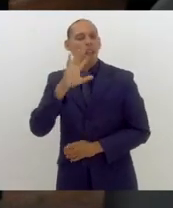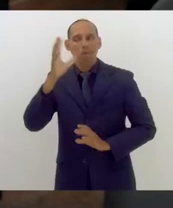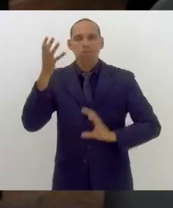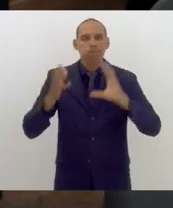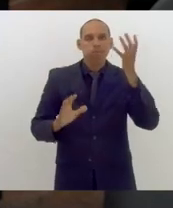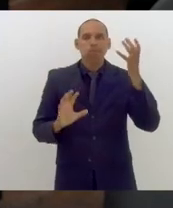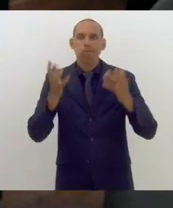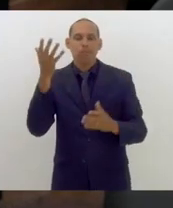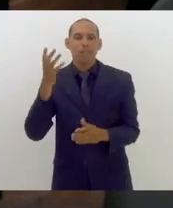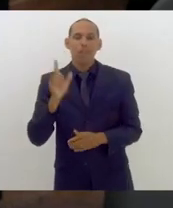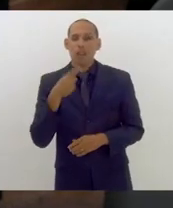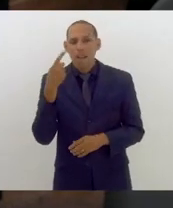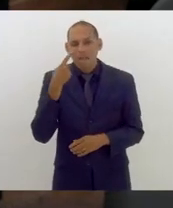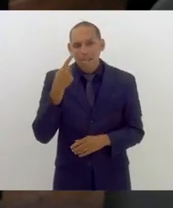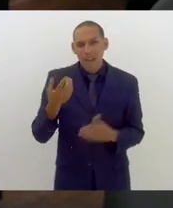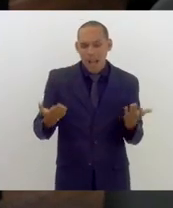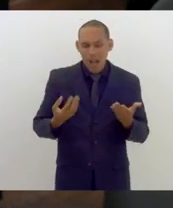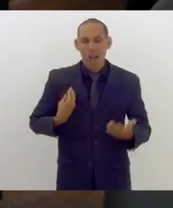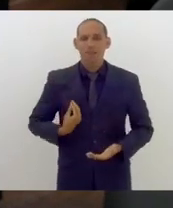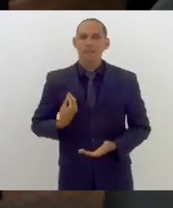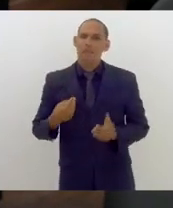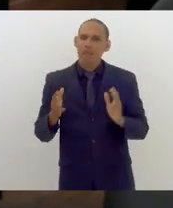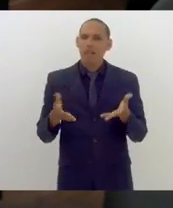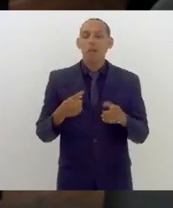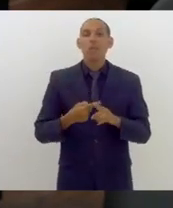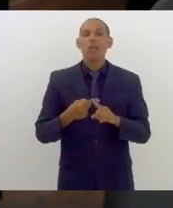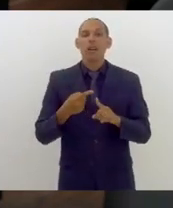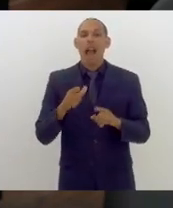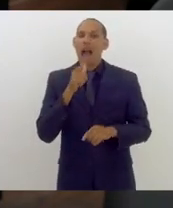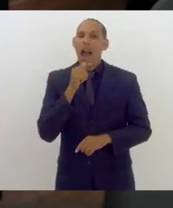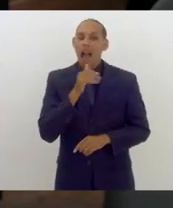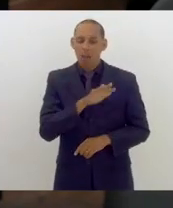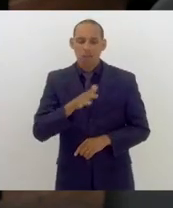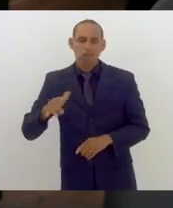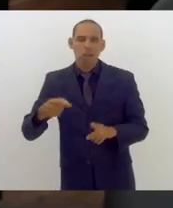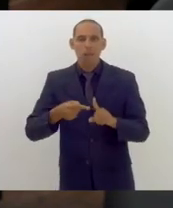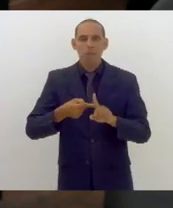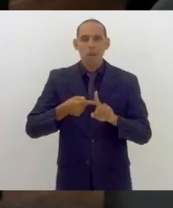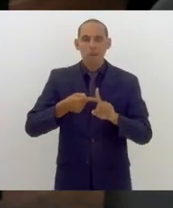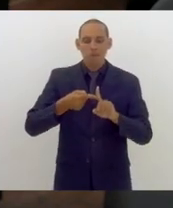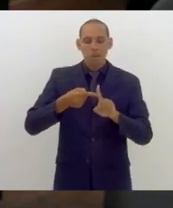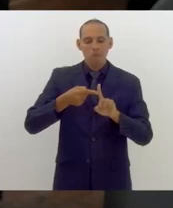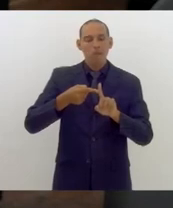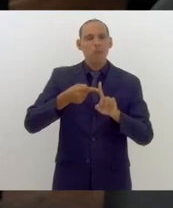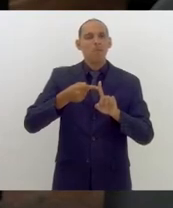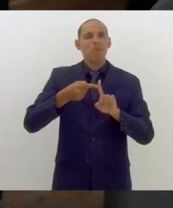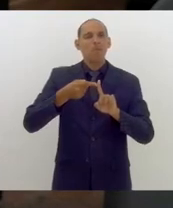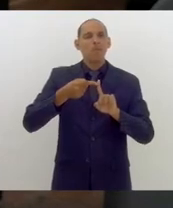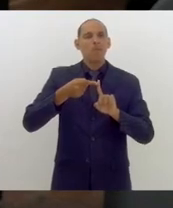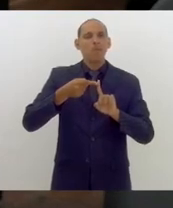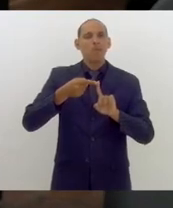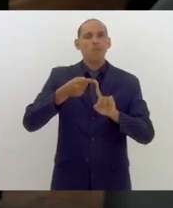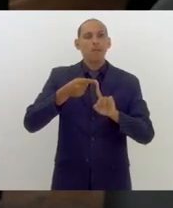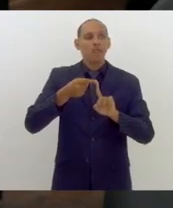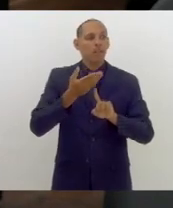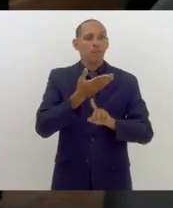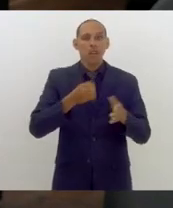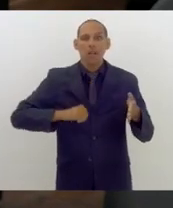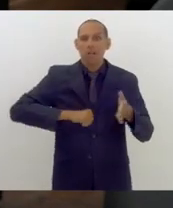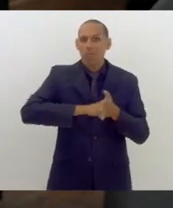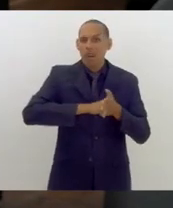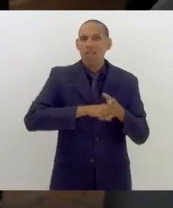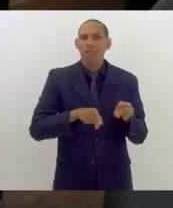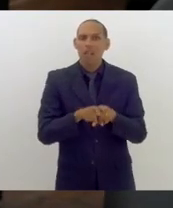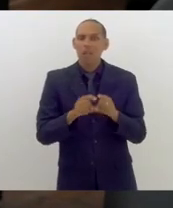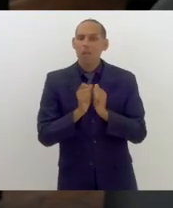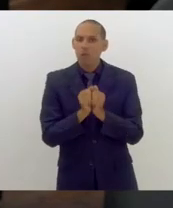nós já estamos vivendo uma emergência climática a temperatura da água do mar tá aumentando né e ainda chegar um impacto desse sem uma avaliação